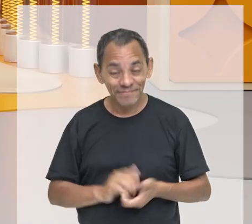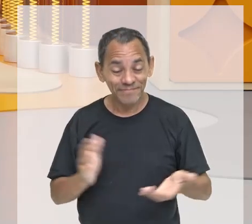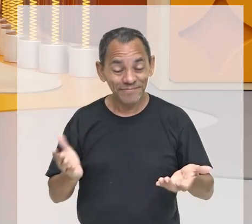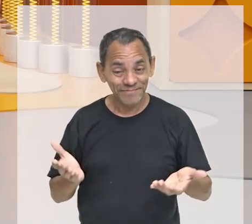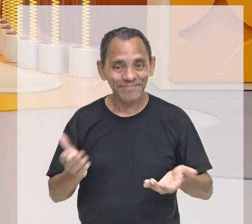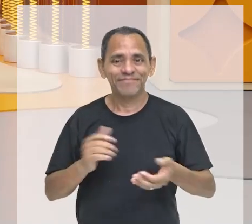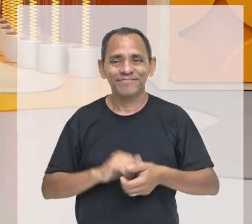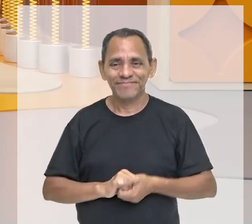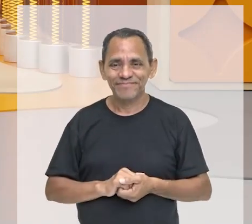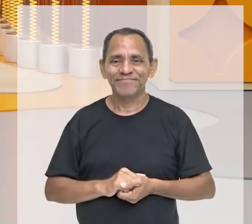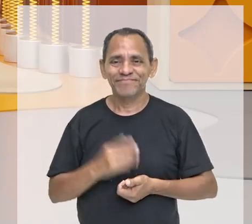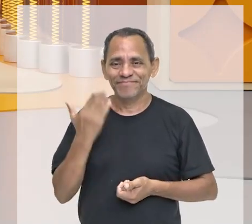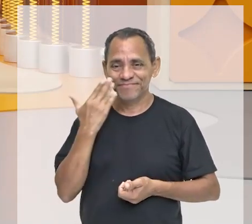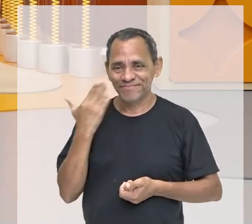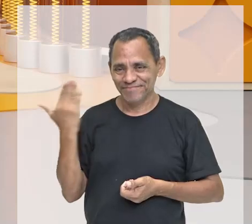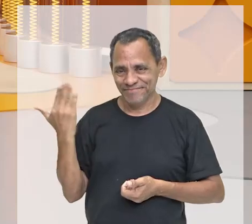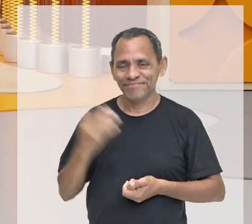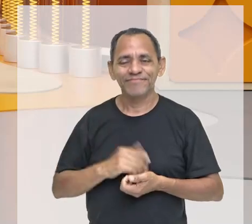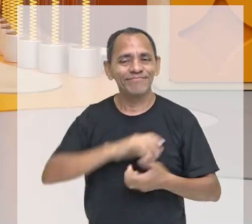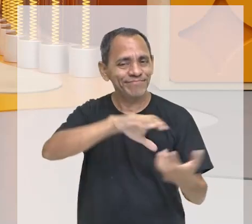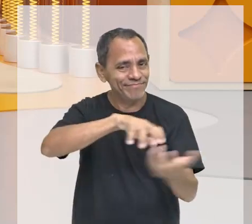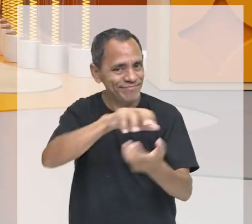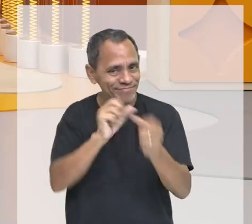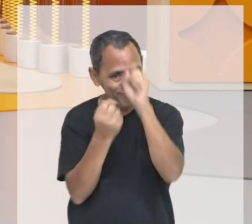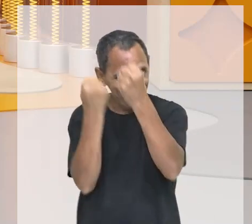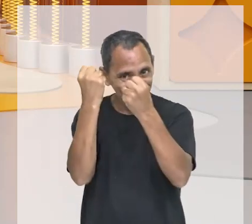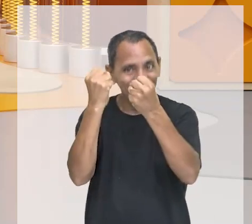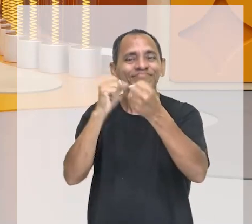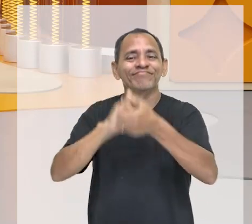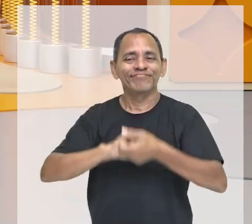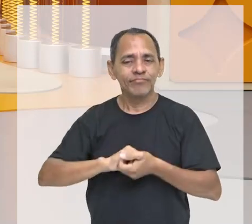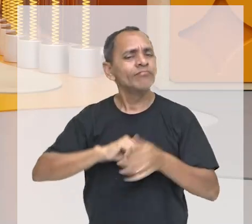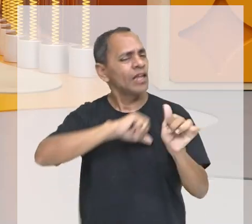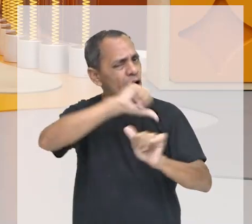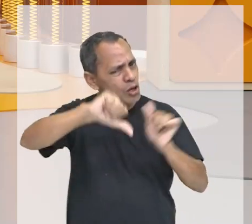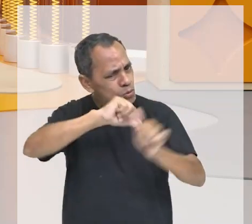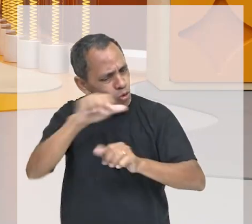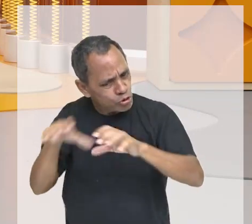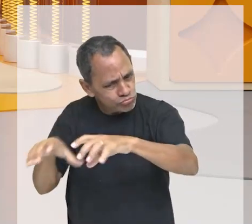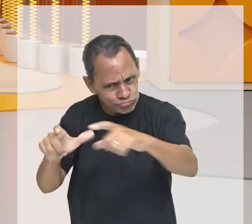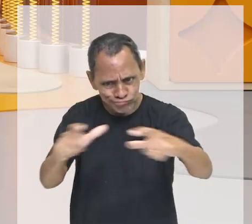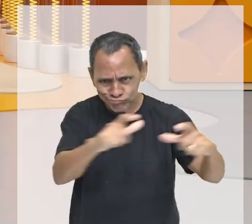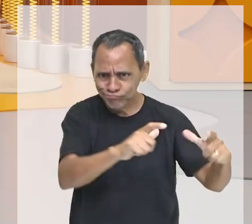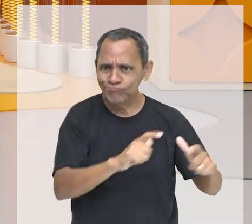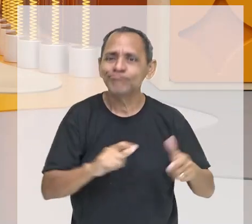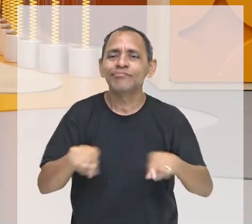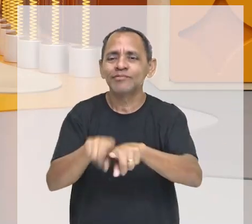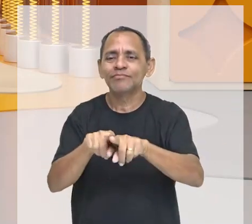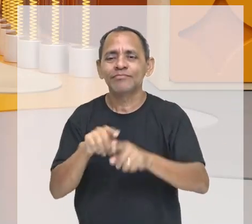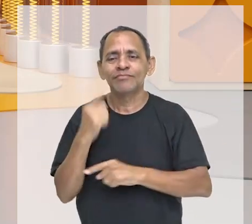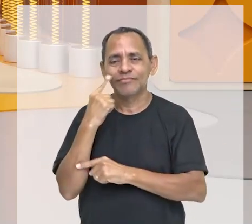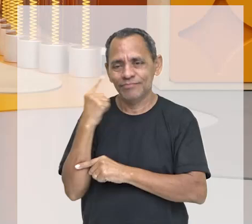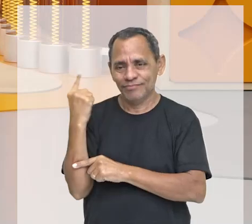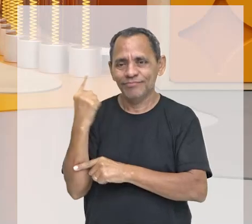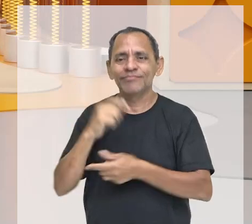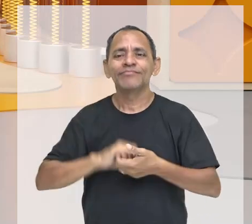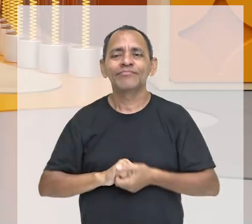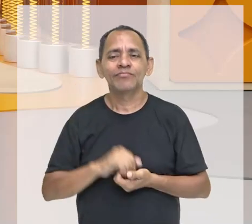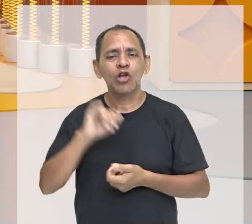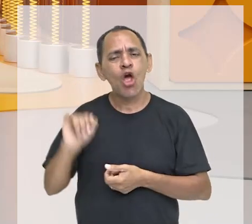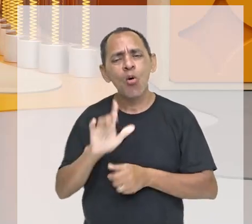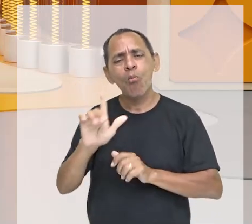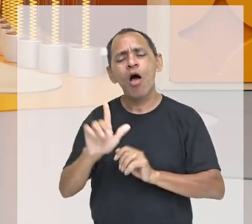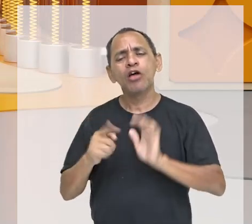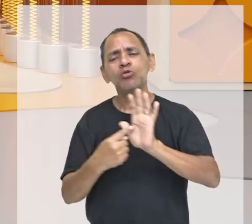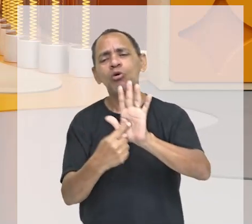Então, gente, temos aí, né, Revolução Industrial e as mudanças territoriais. Então vamos observar algumas dessas imagens que